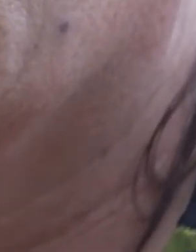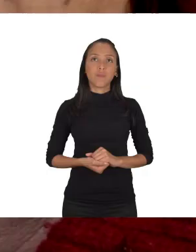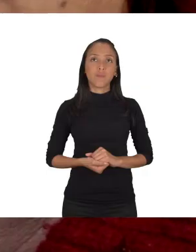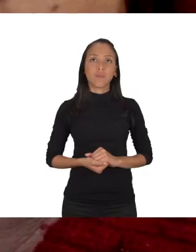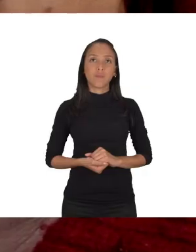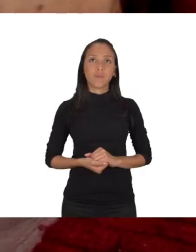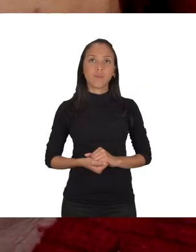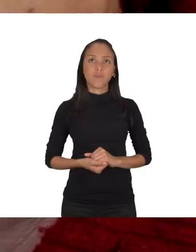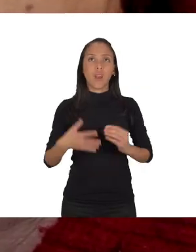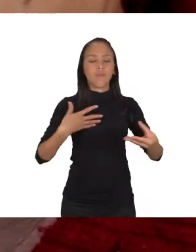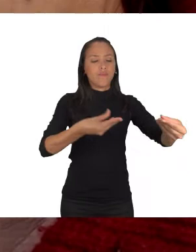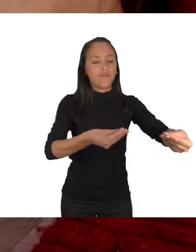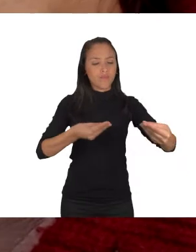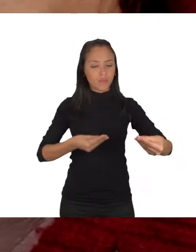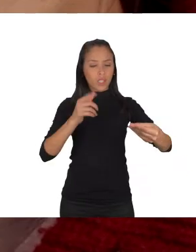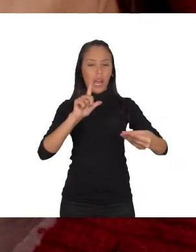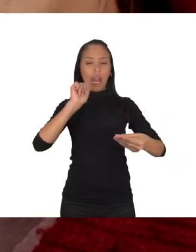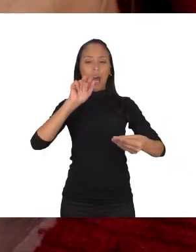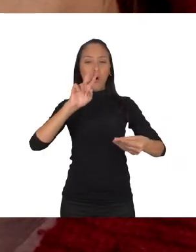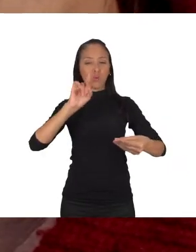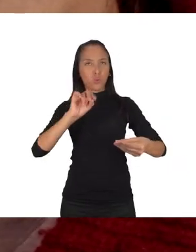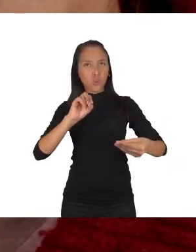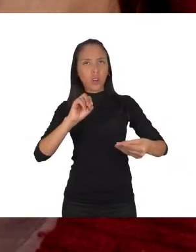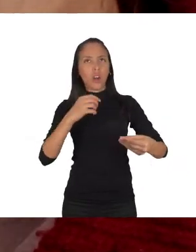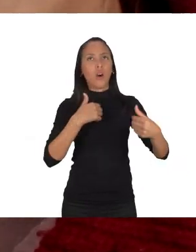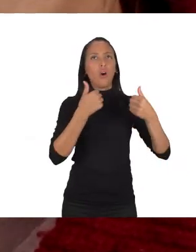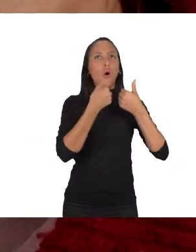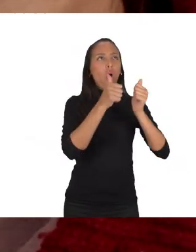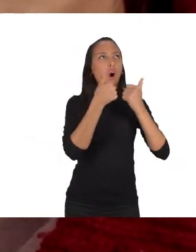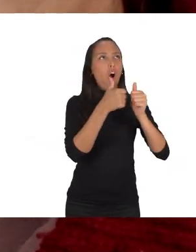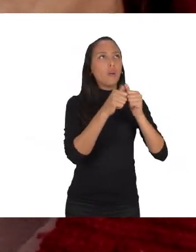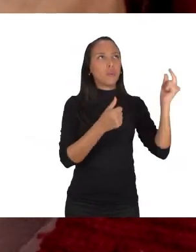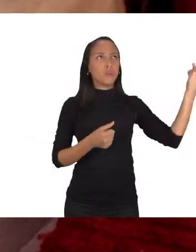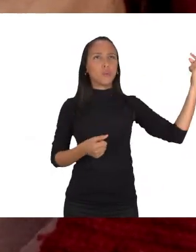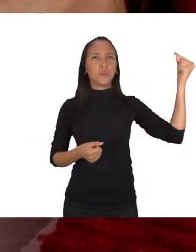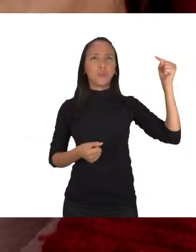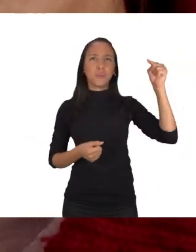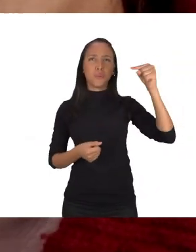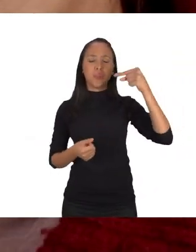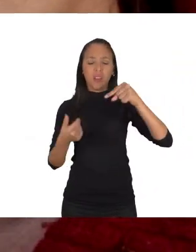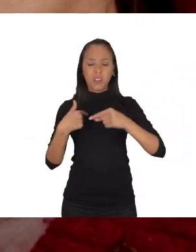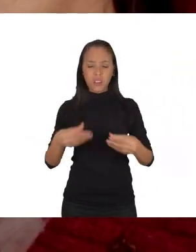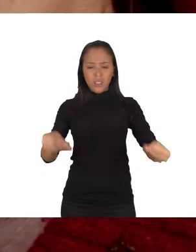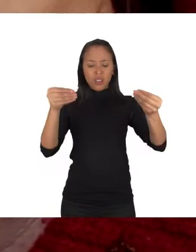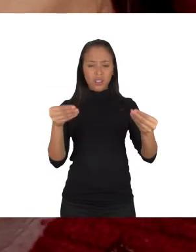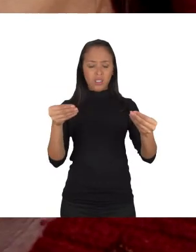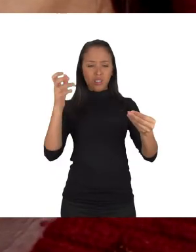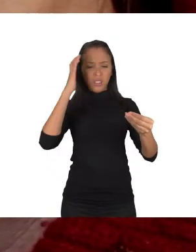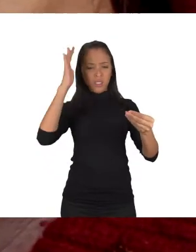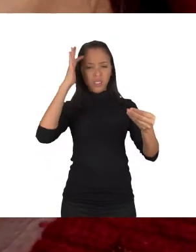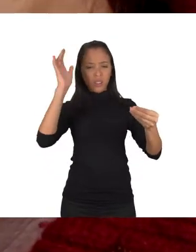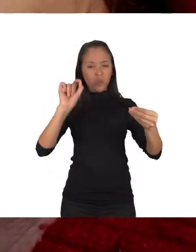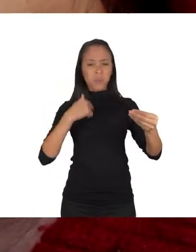Aí esse laudo na mão. Uma viagem de ônibus de lá até aqui. Pensamento, vamos pensar o que fazer da vida. Aí eu já